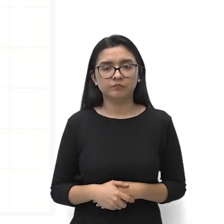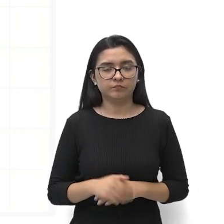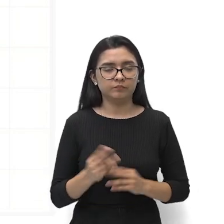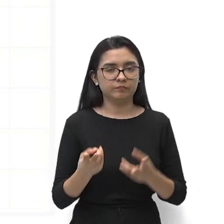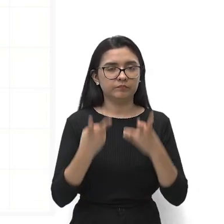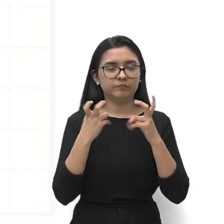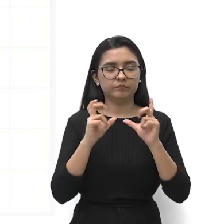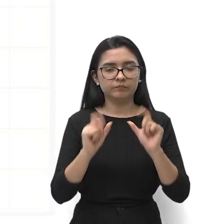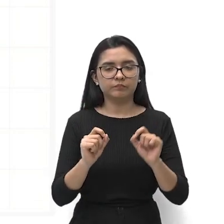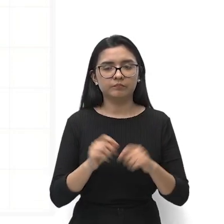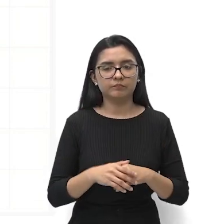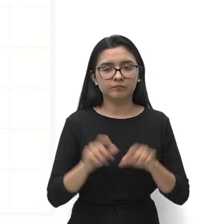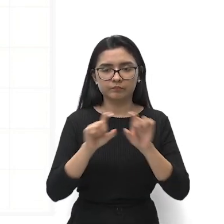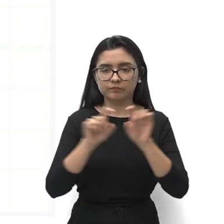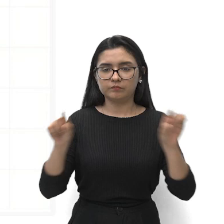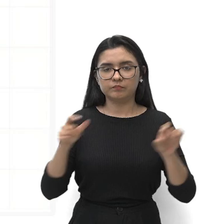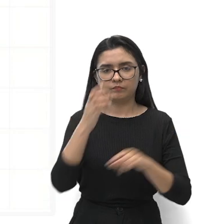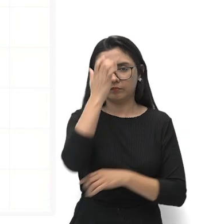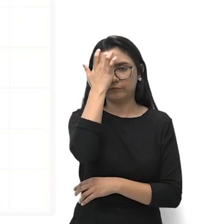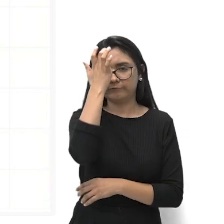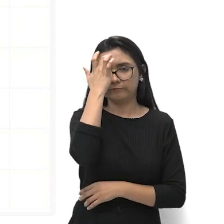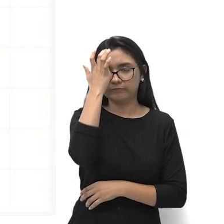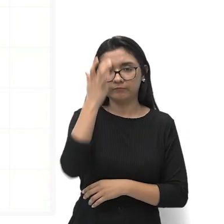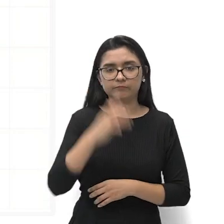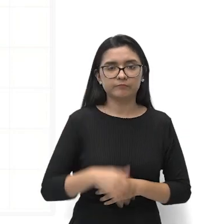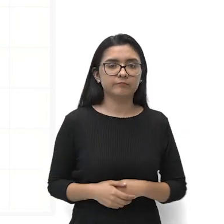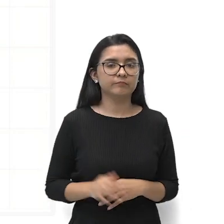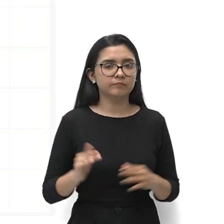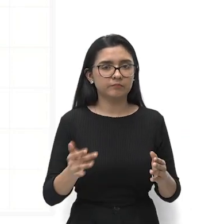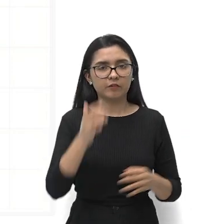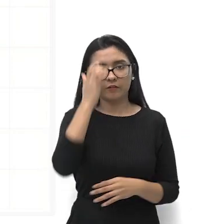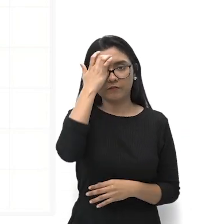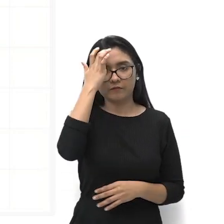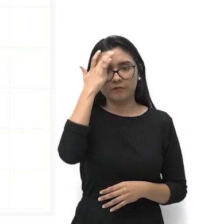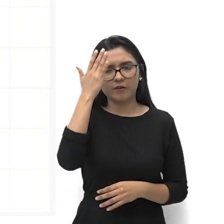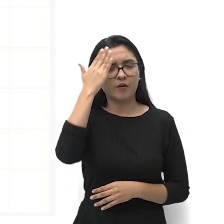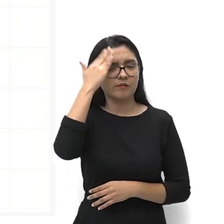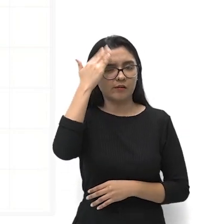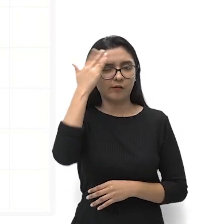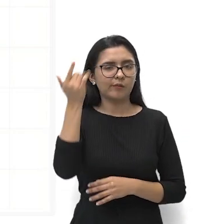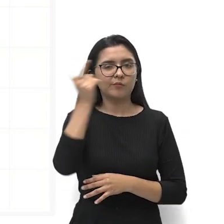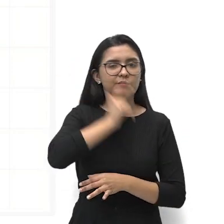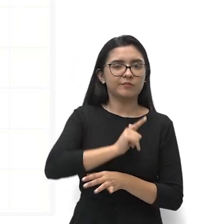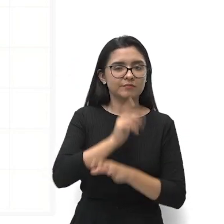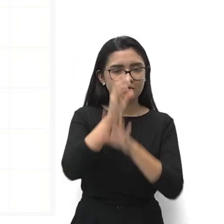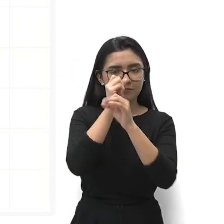Olha só, não é fácil? É tão fácil que até eu já sei fazer.